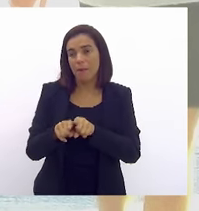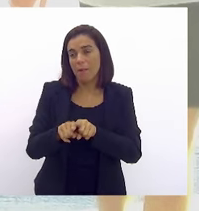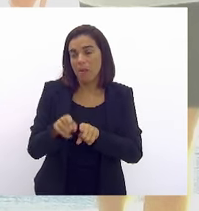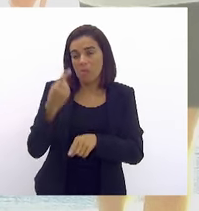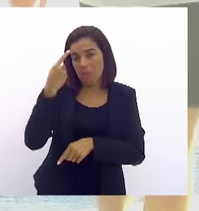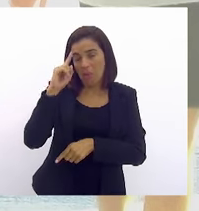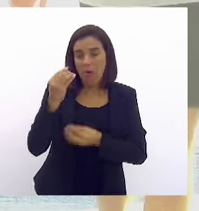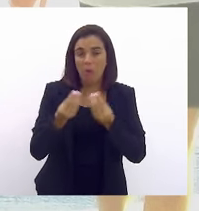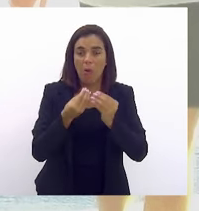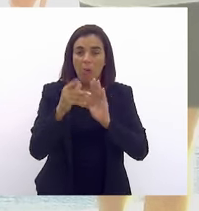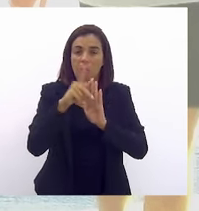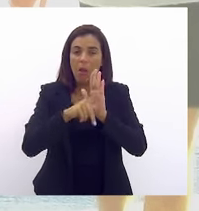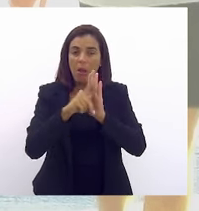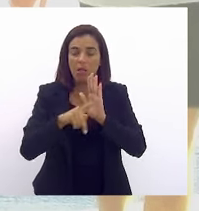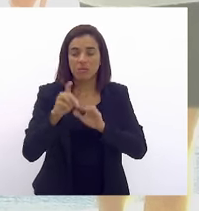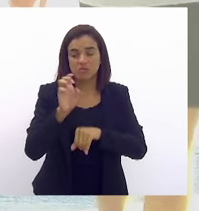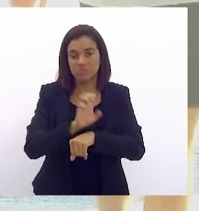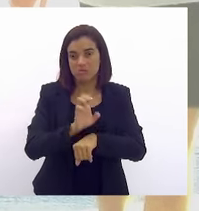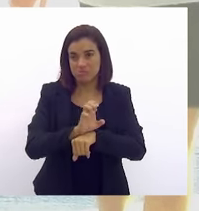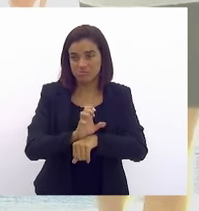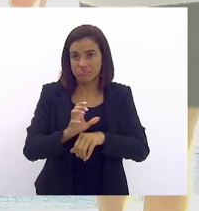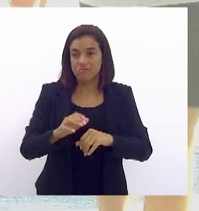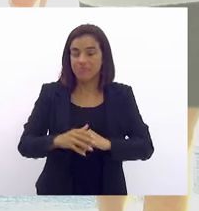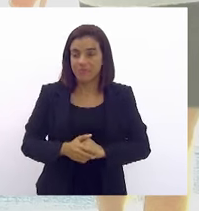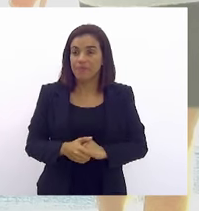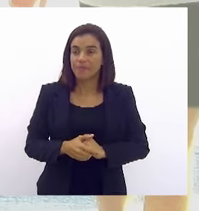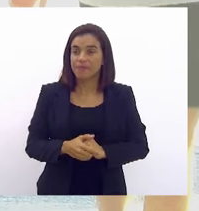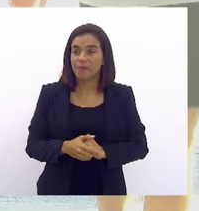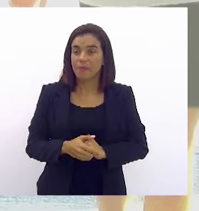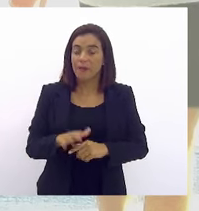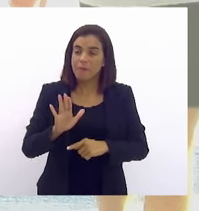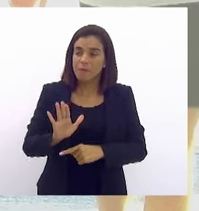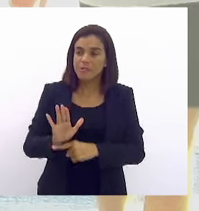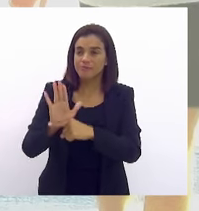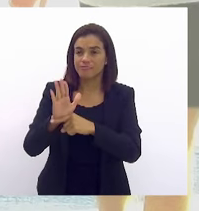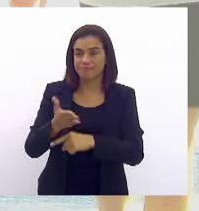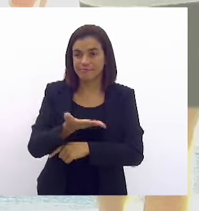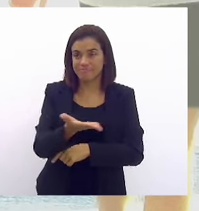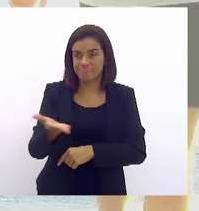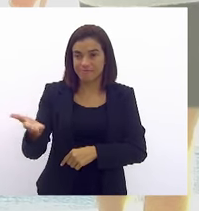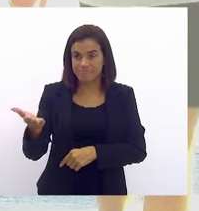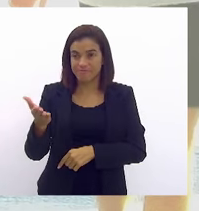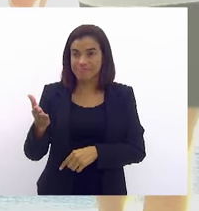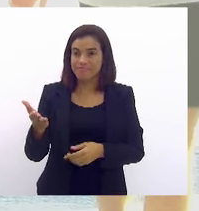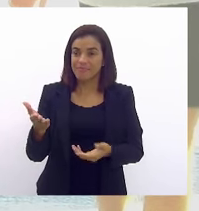algum programa estadual nesse sentido, para ajudar aí vocês. É claro que